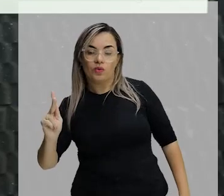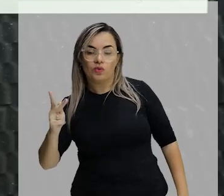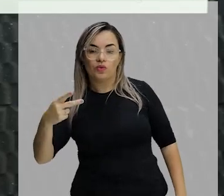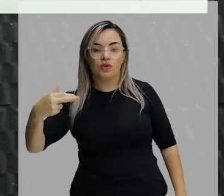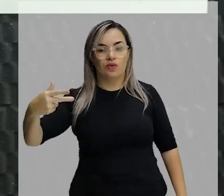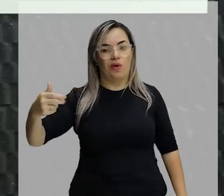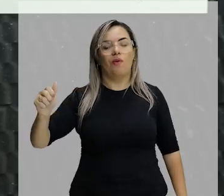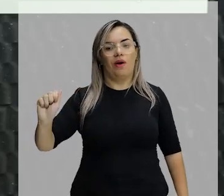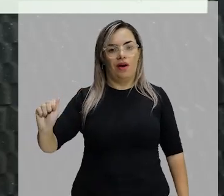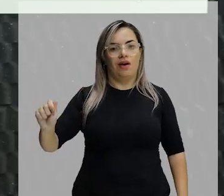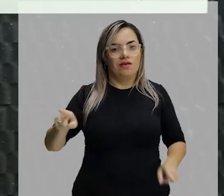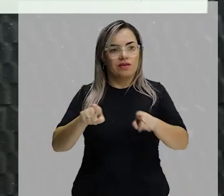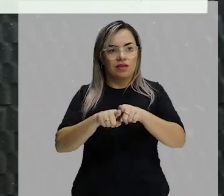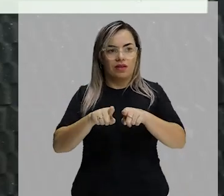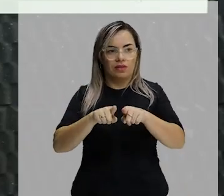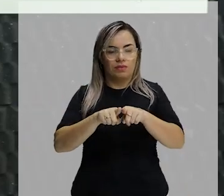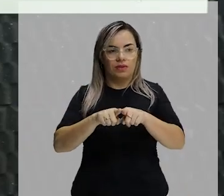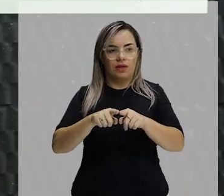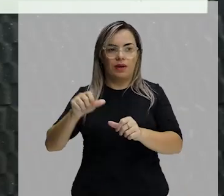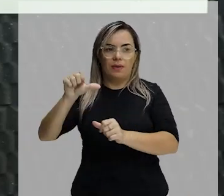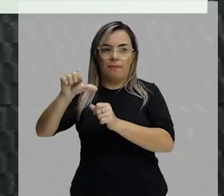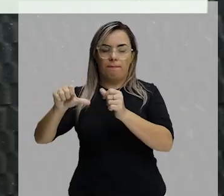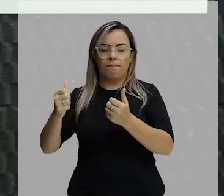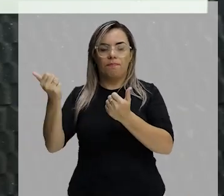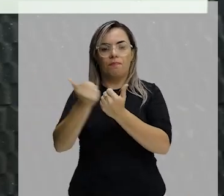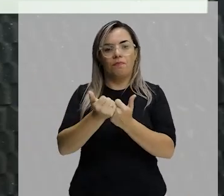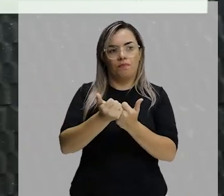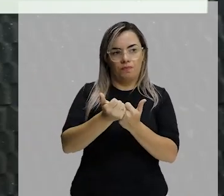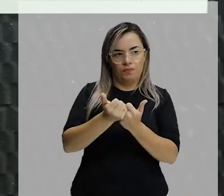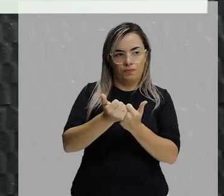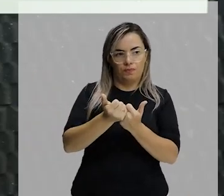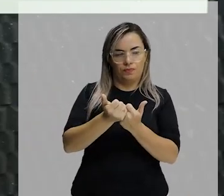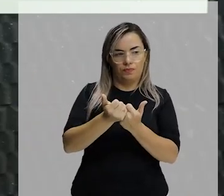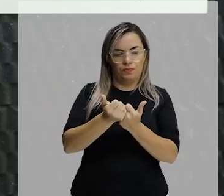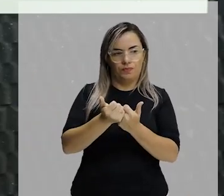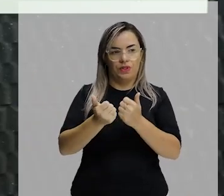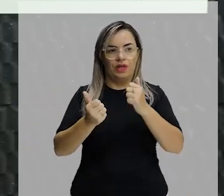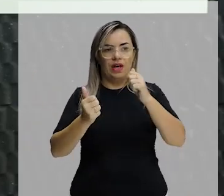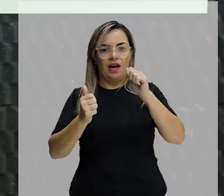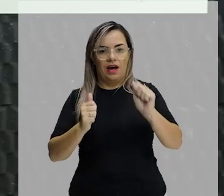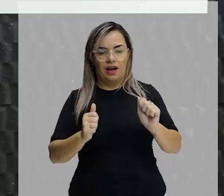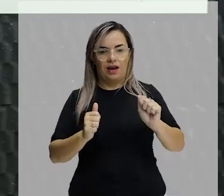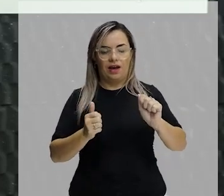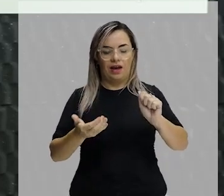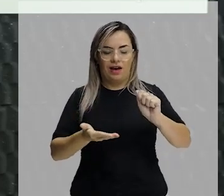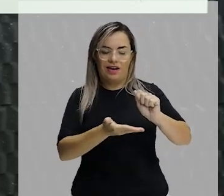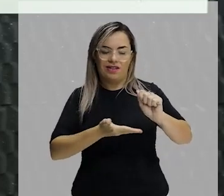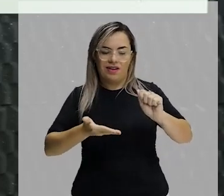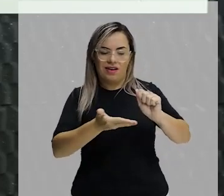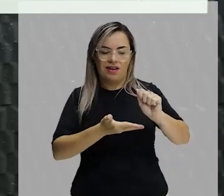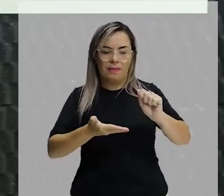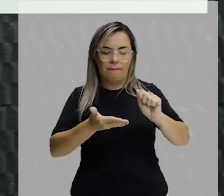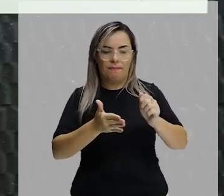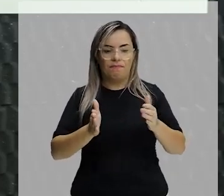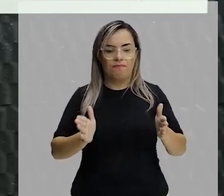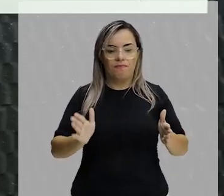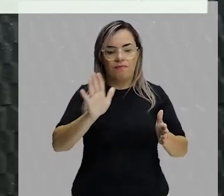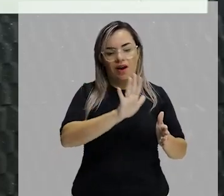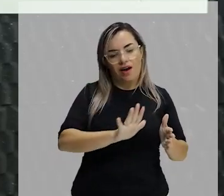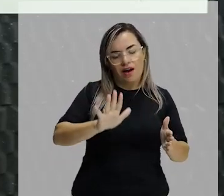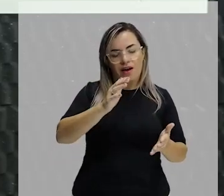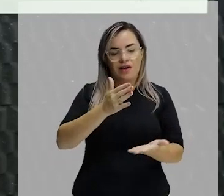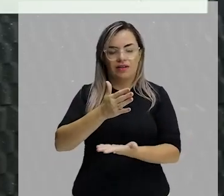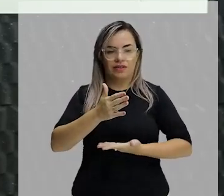Ora, se você substituir a área da base por A ao quadrado e a altura por A, você vai